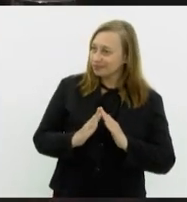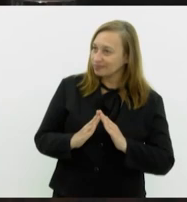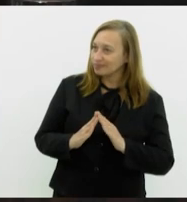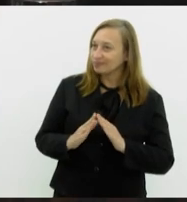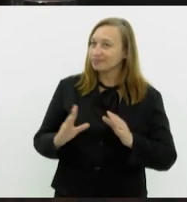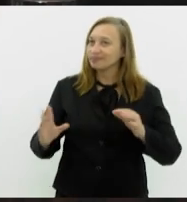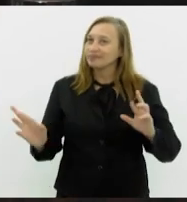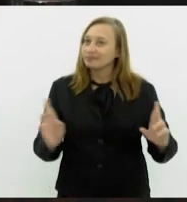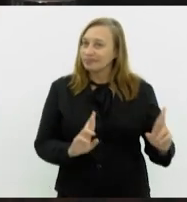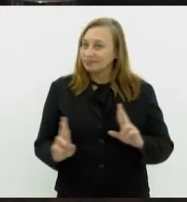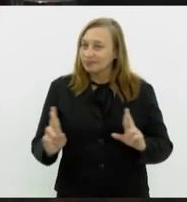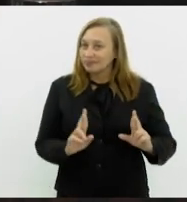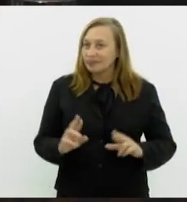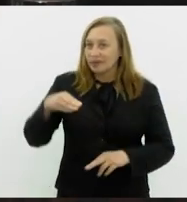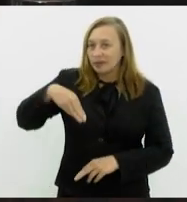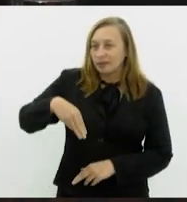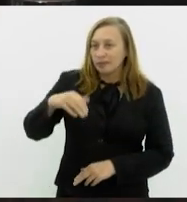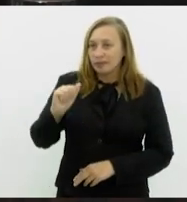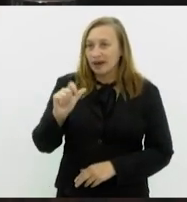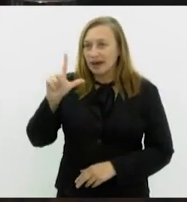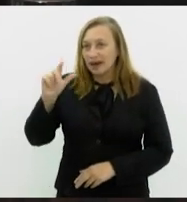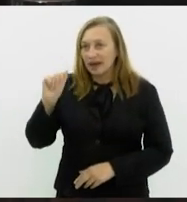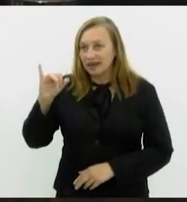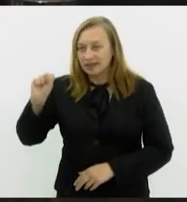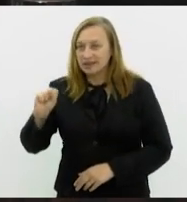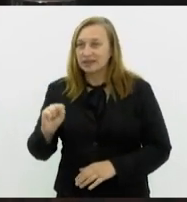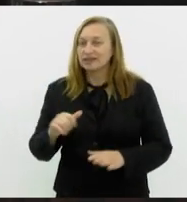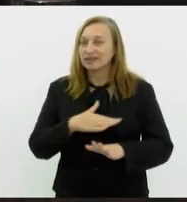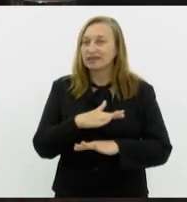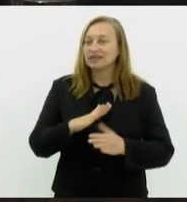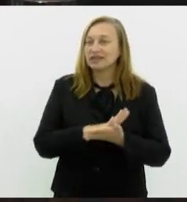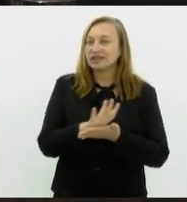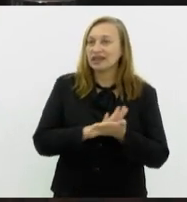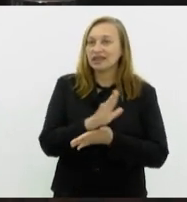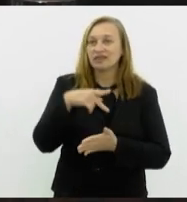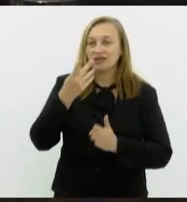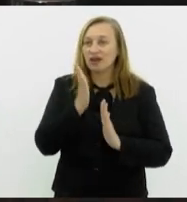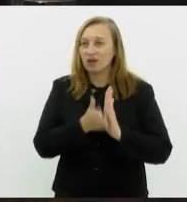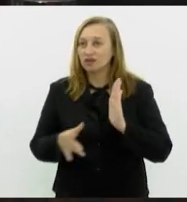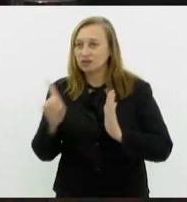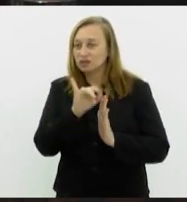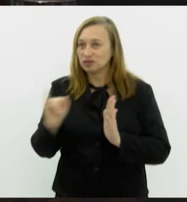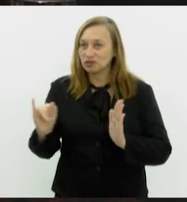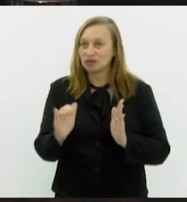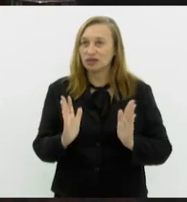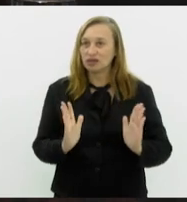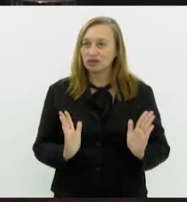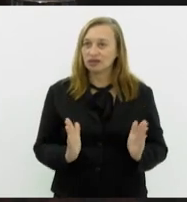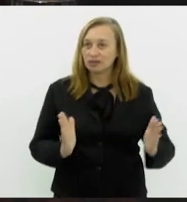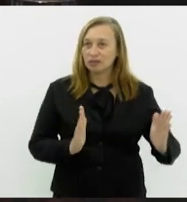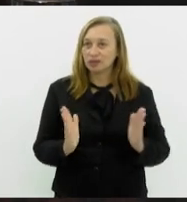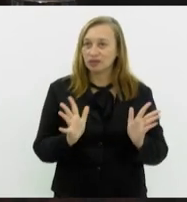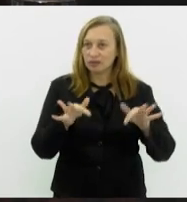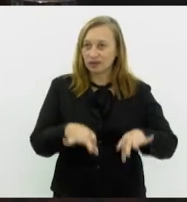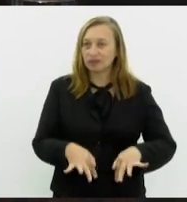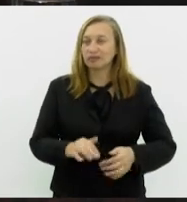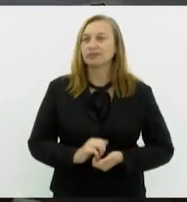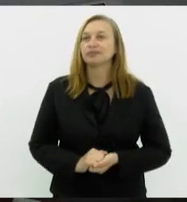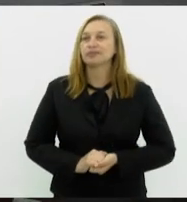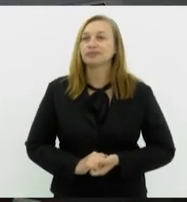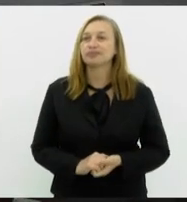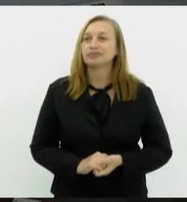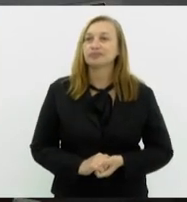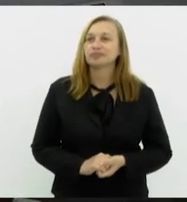uma relação com a Malásia. Nada mais havendo a tratar na hora do dia, passa o seu expediente final.